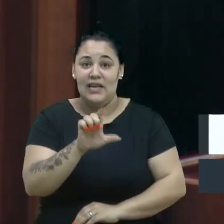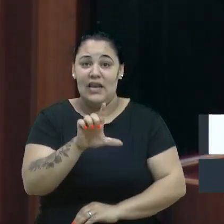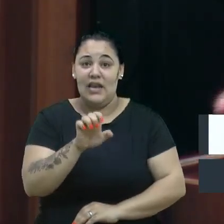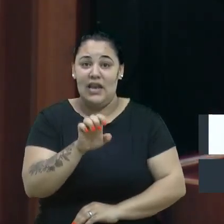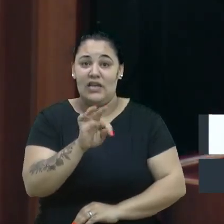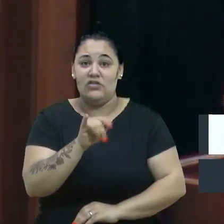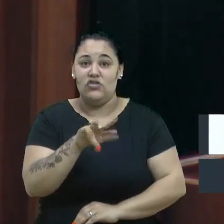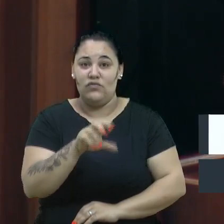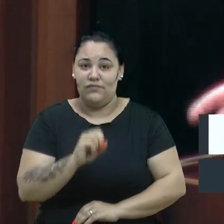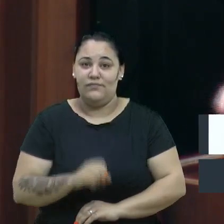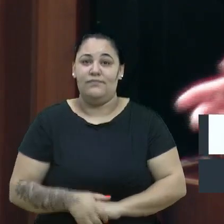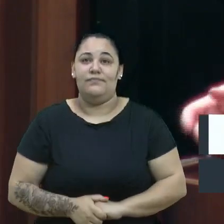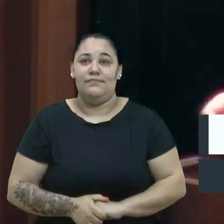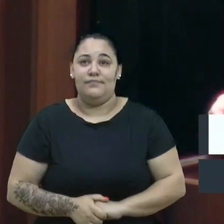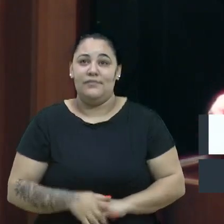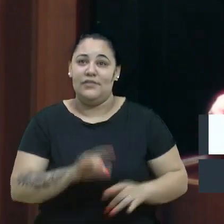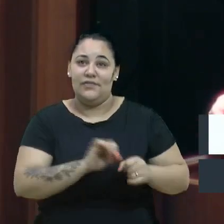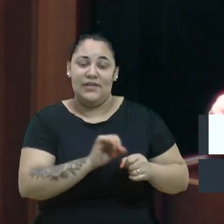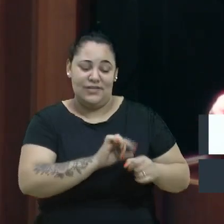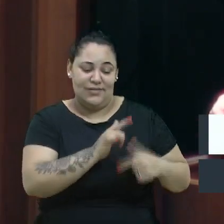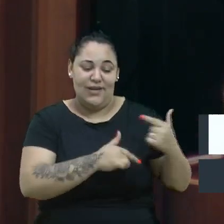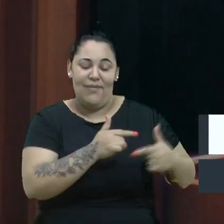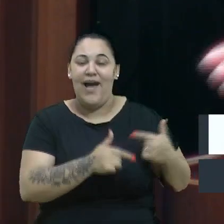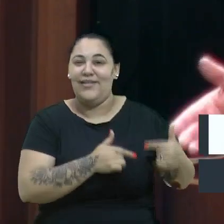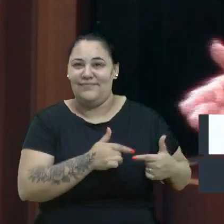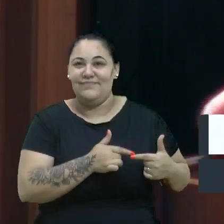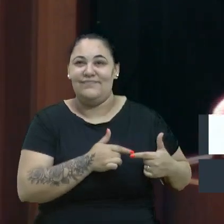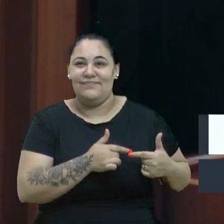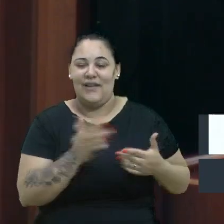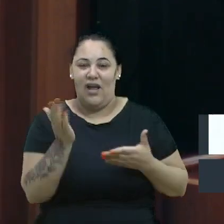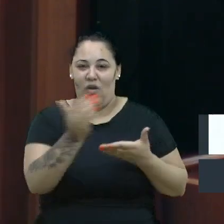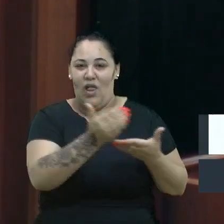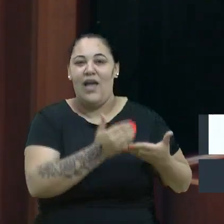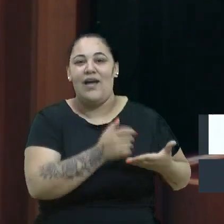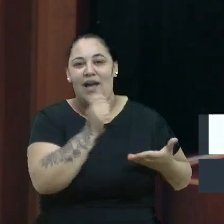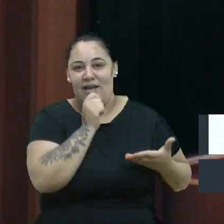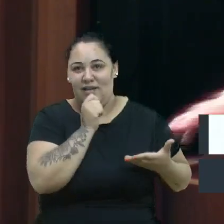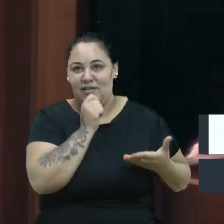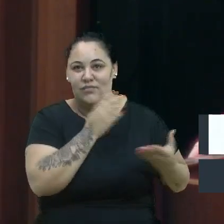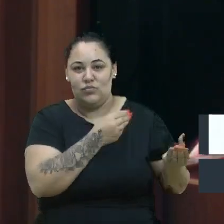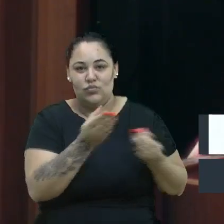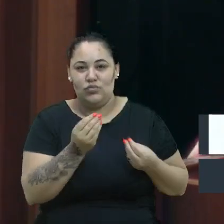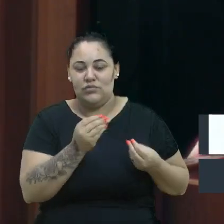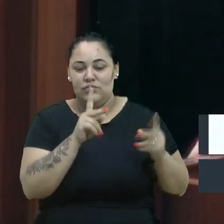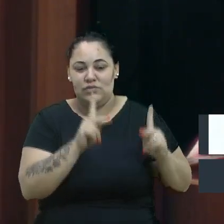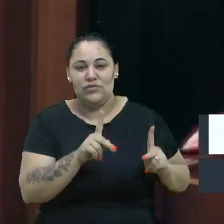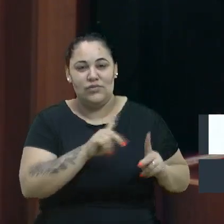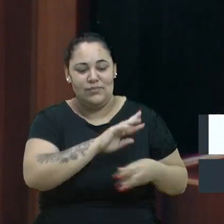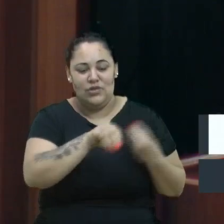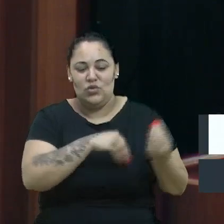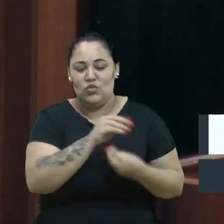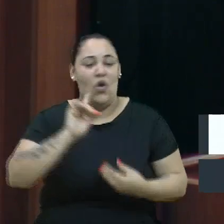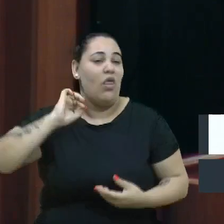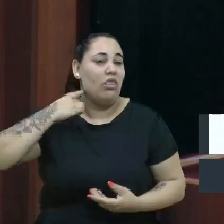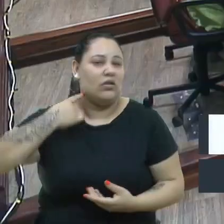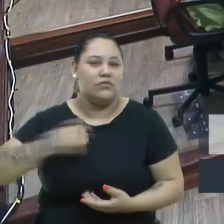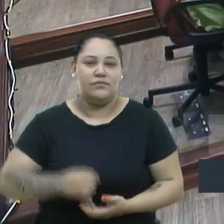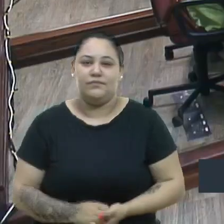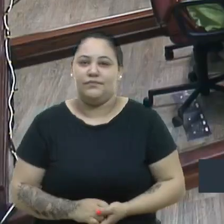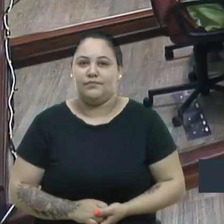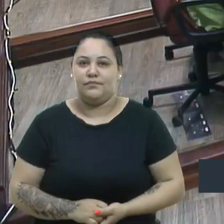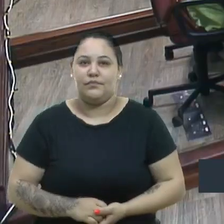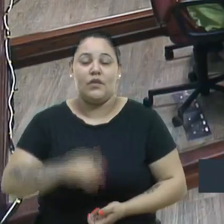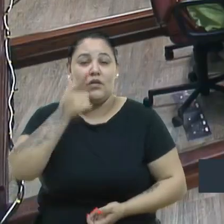Mesmo fazendo esse trabalho de coleta, ainda assim, muito tem que se fazer. Sua parte, vereador Lucas. Estava aqui ansioso para